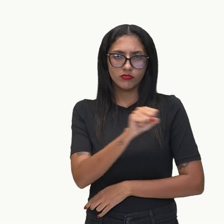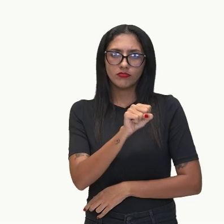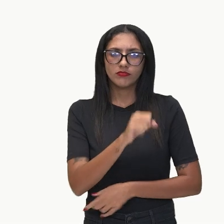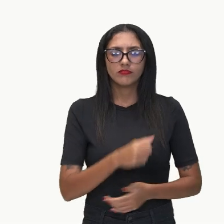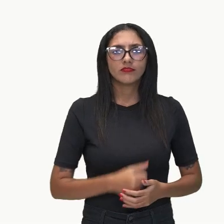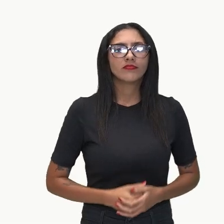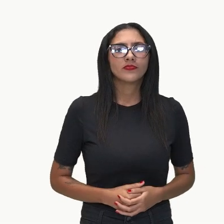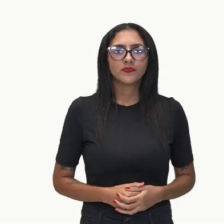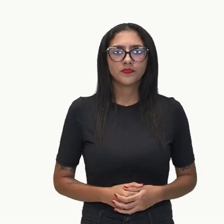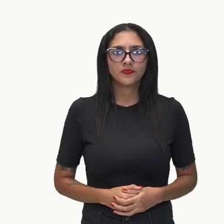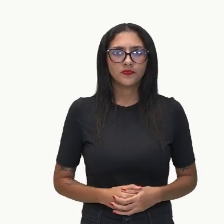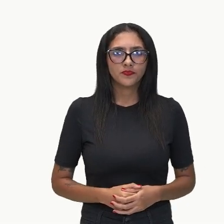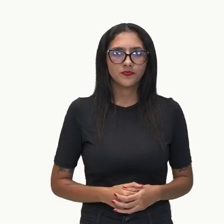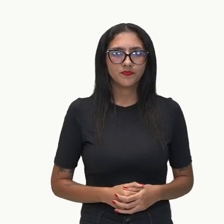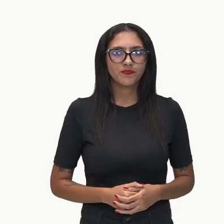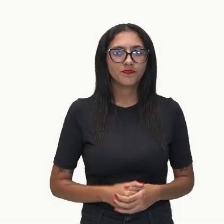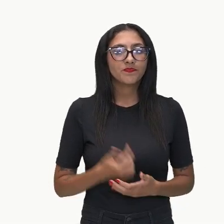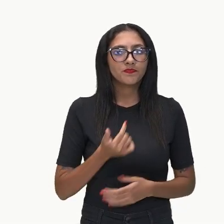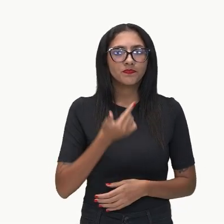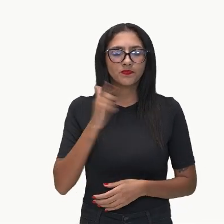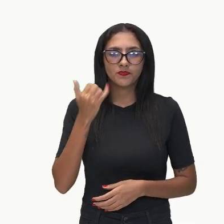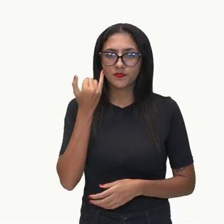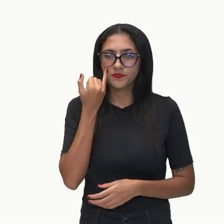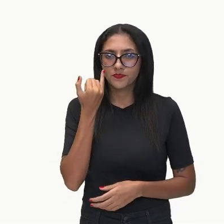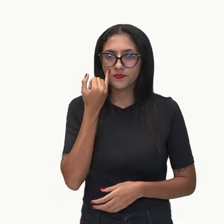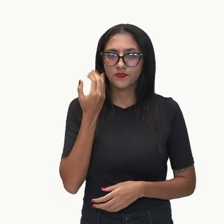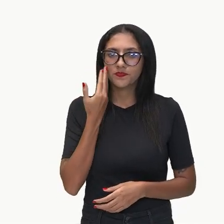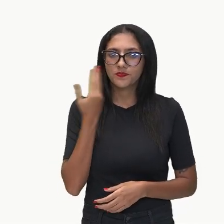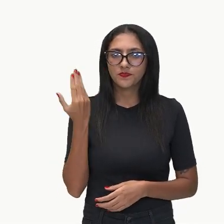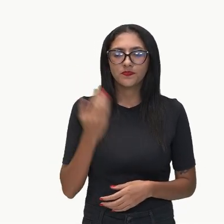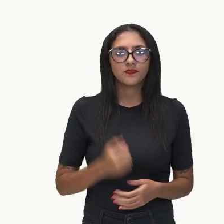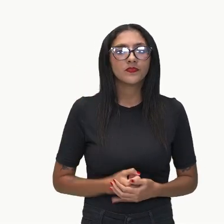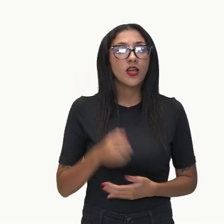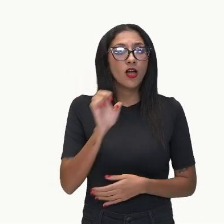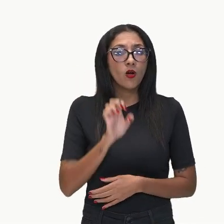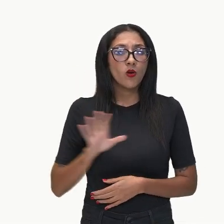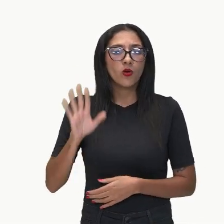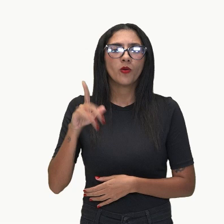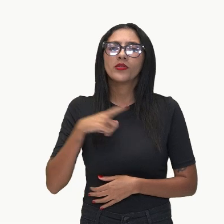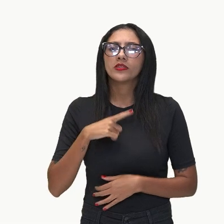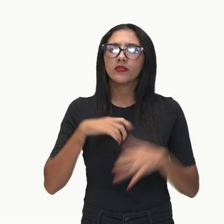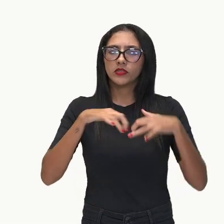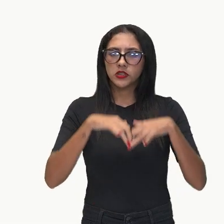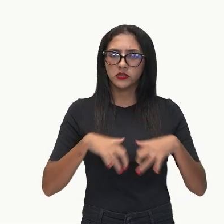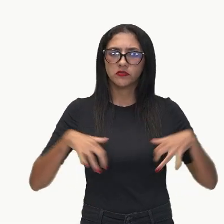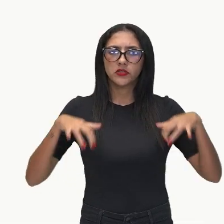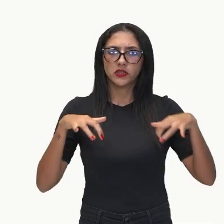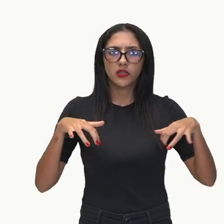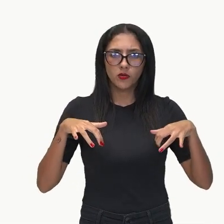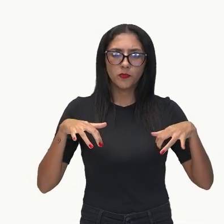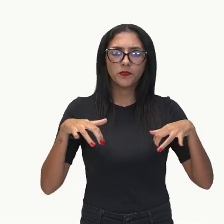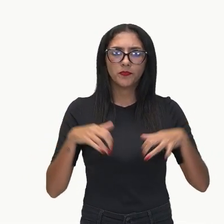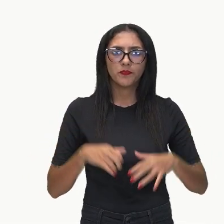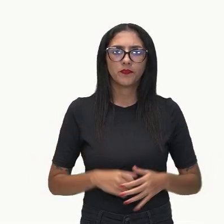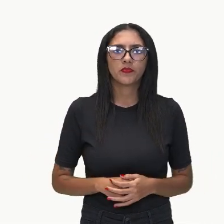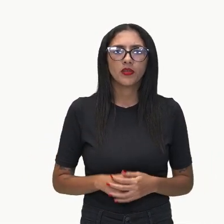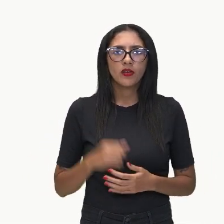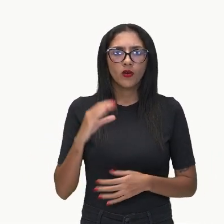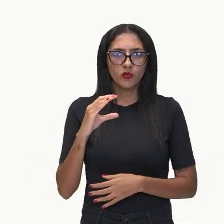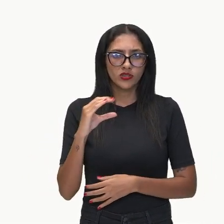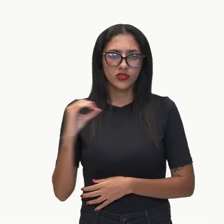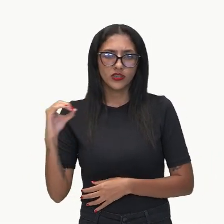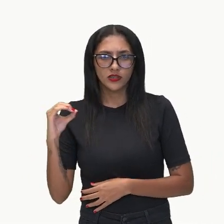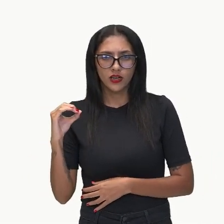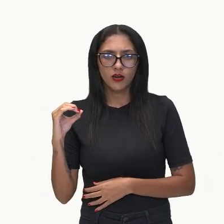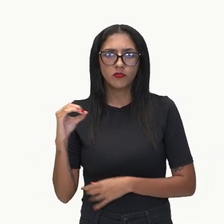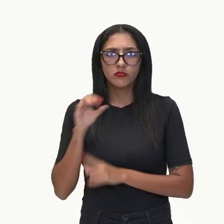Tem mais alguns detalhes aqui para a gente observar. A Europa ficou dividida entre dois campos distintos, Europa Ocidental, sob